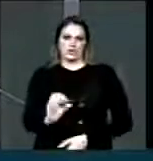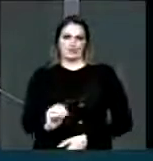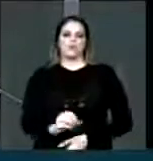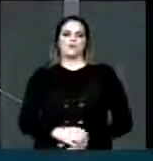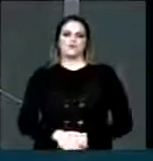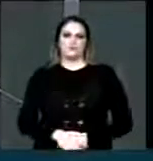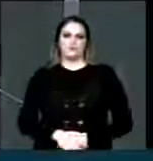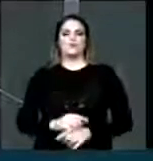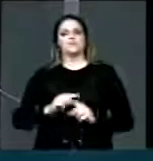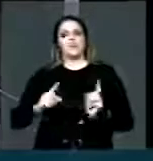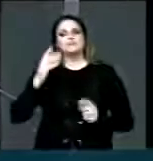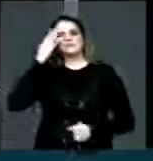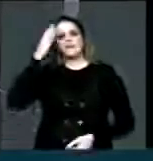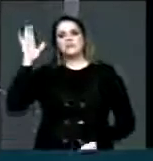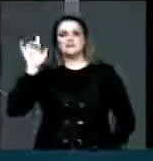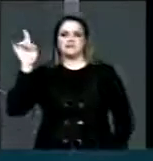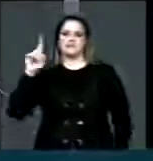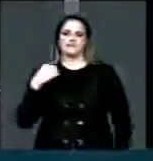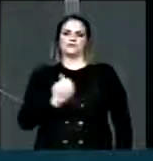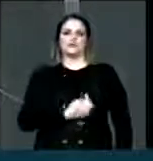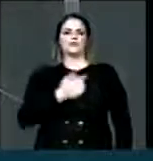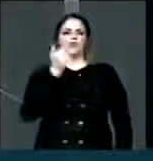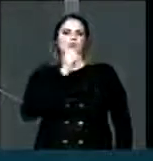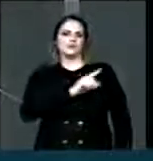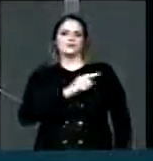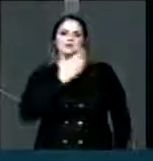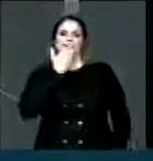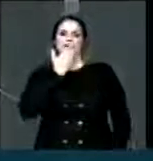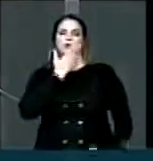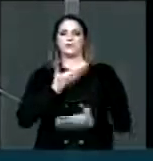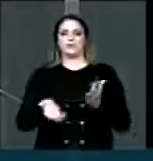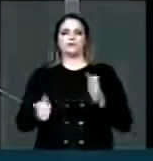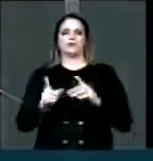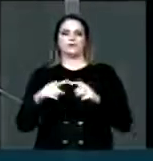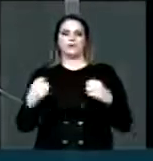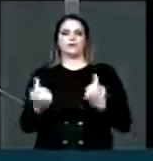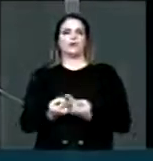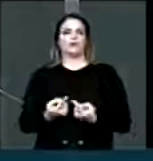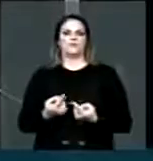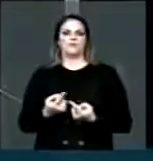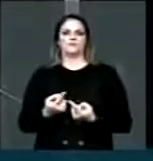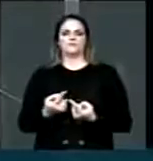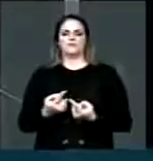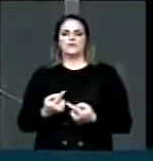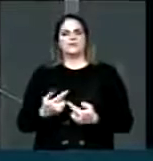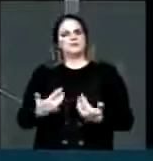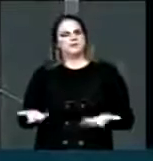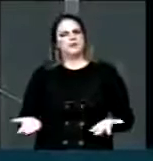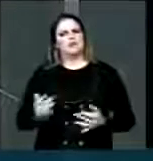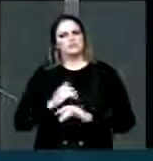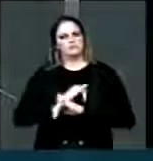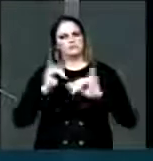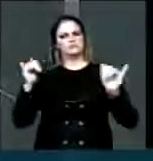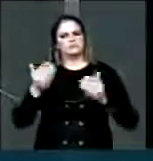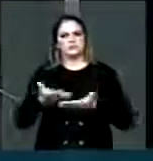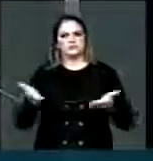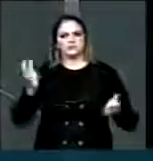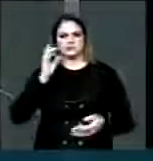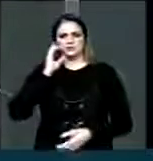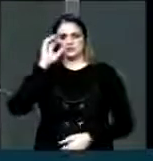conseguiu, graças a Deus, derrubar a sessão. Então, senhor presidente, senhoras e senhores deputados, não